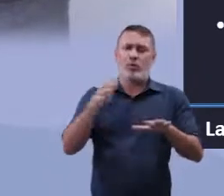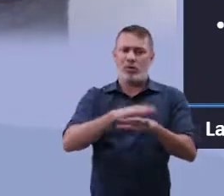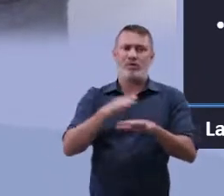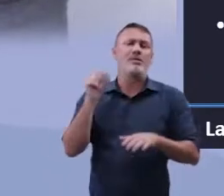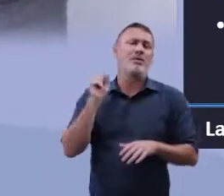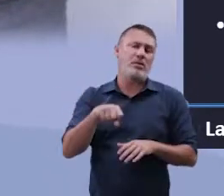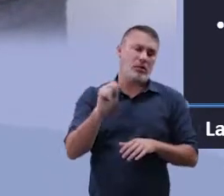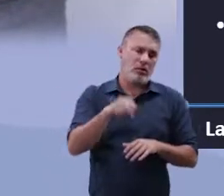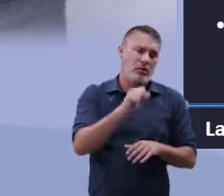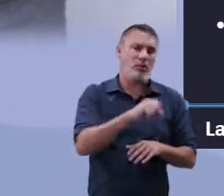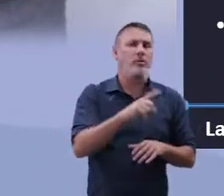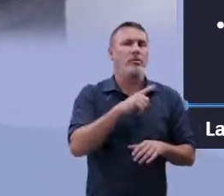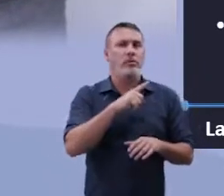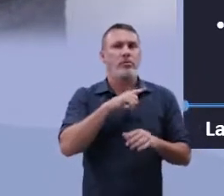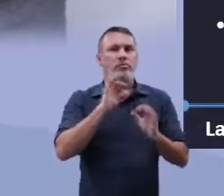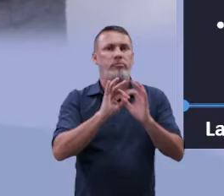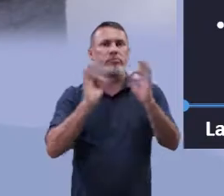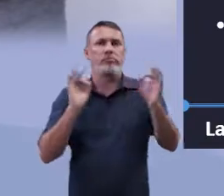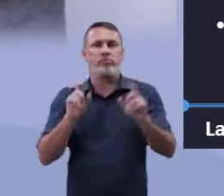meio digital.